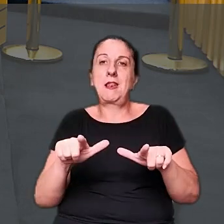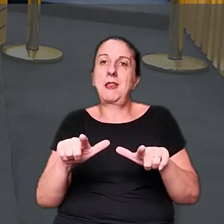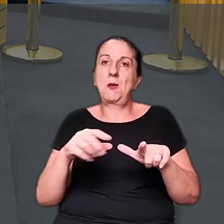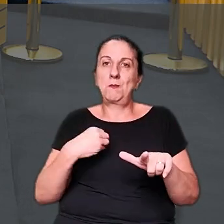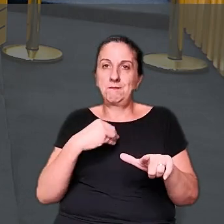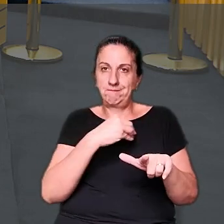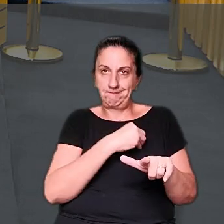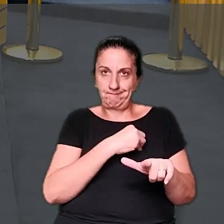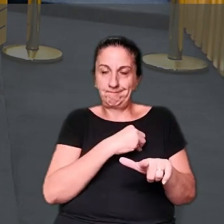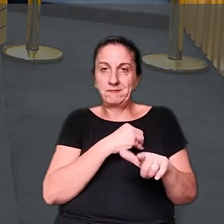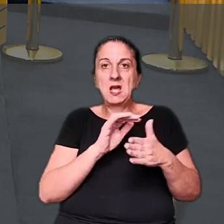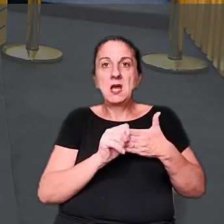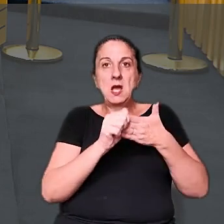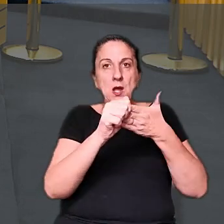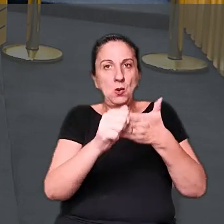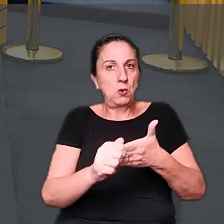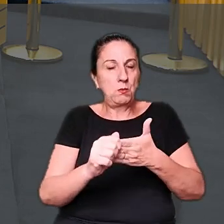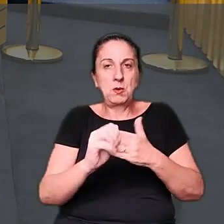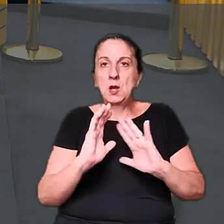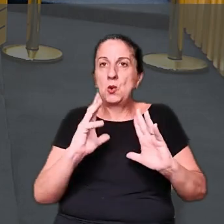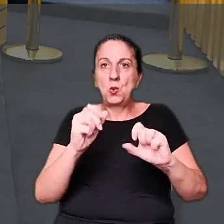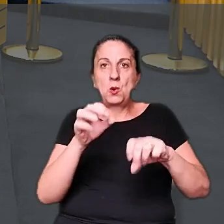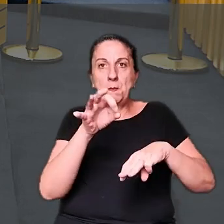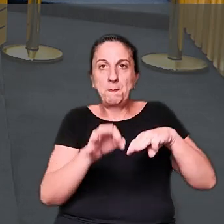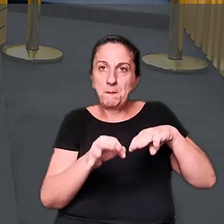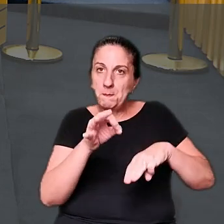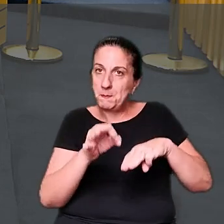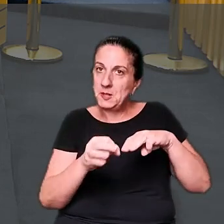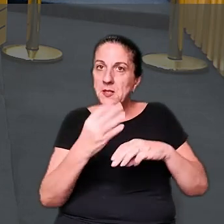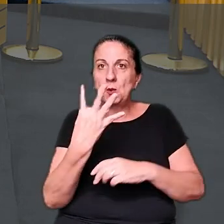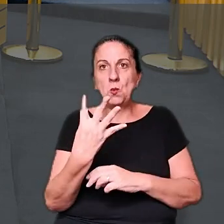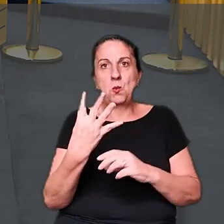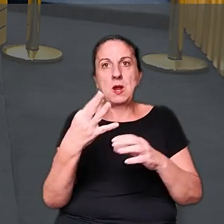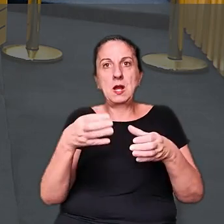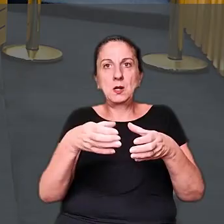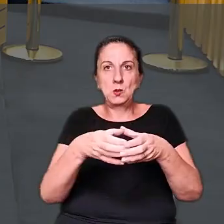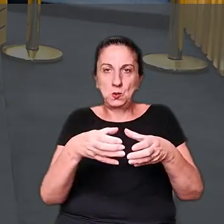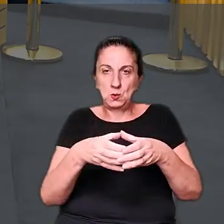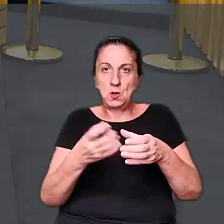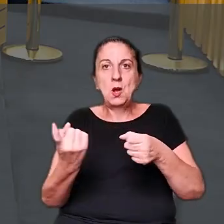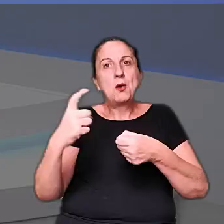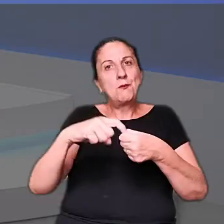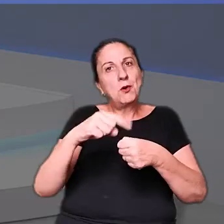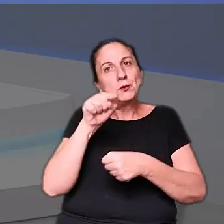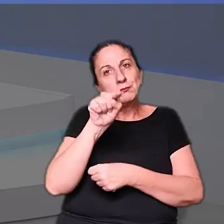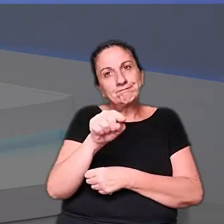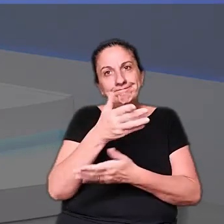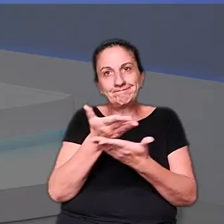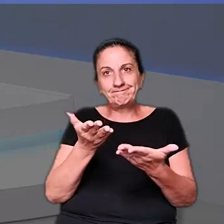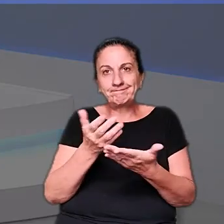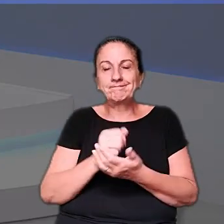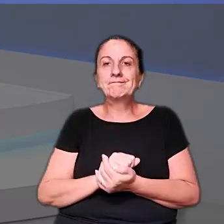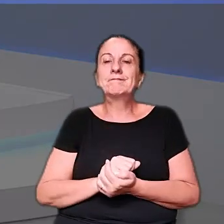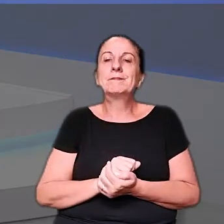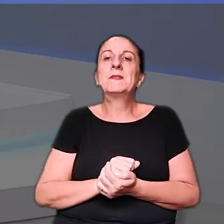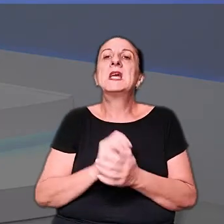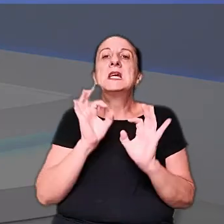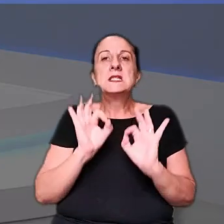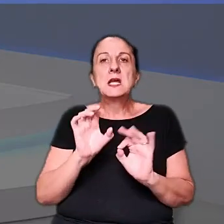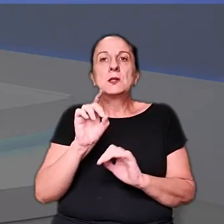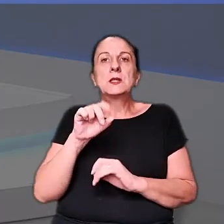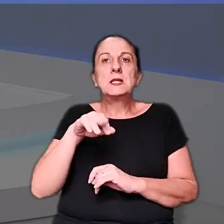por meio de laudo pericial. Ele foi acompanhado pelos demais ministros da quarta turma. Volto com vocês aí no